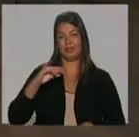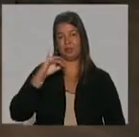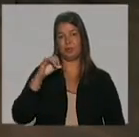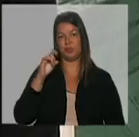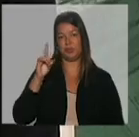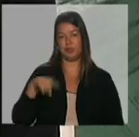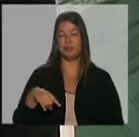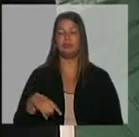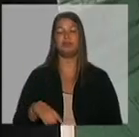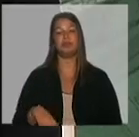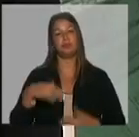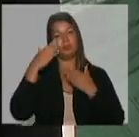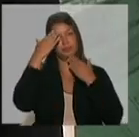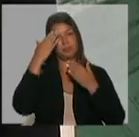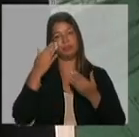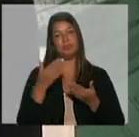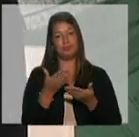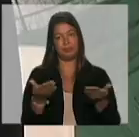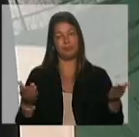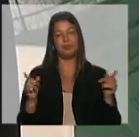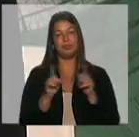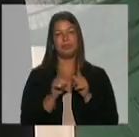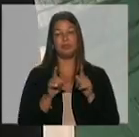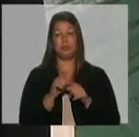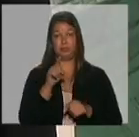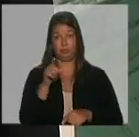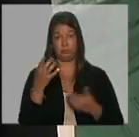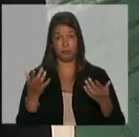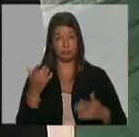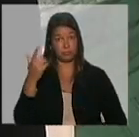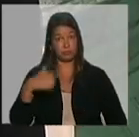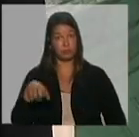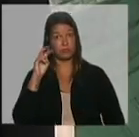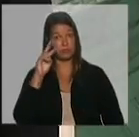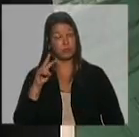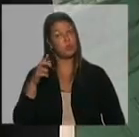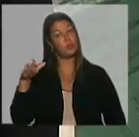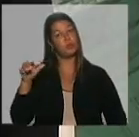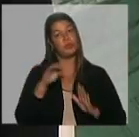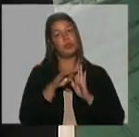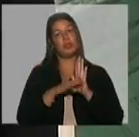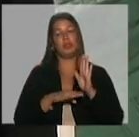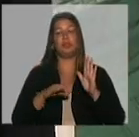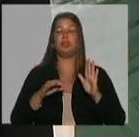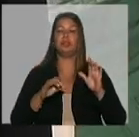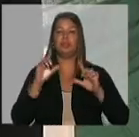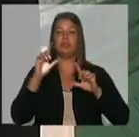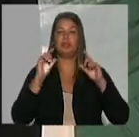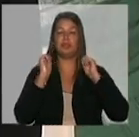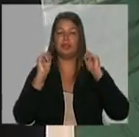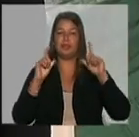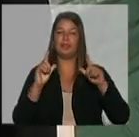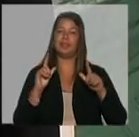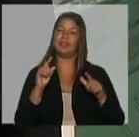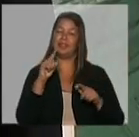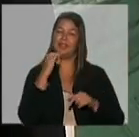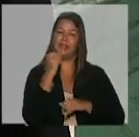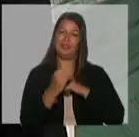torcer. Obrigada também a você que nos acompanhou. Para rever este ou outro programa da TV Alerj, acesse o nosso